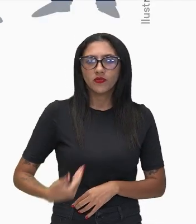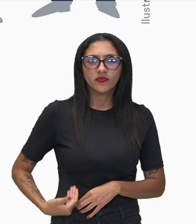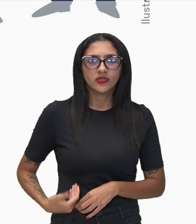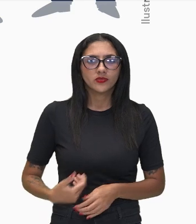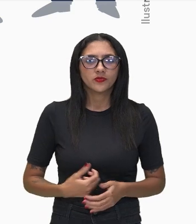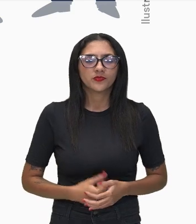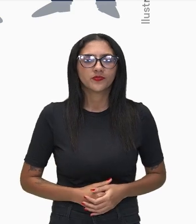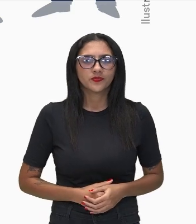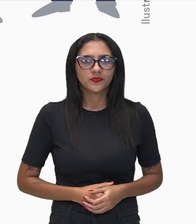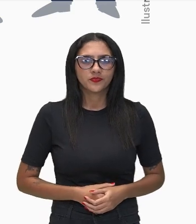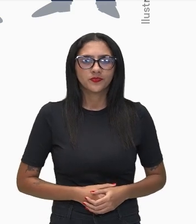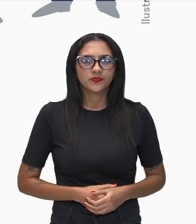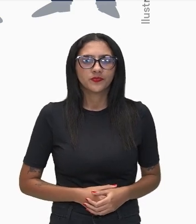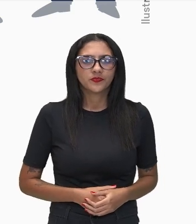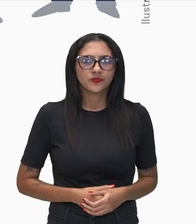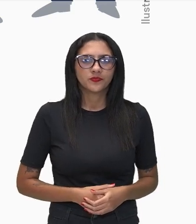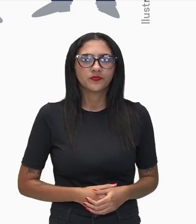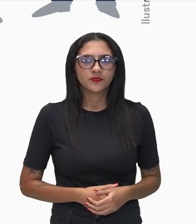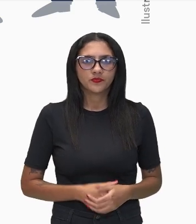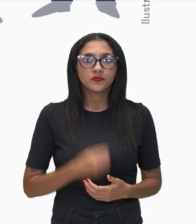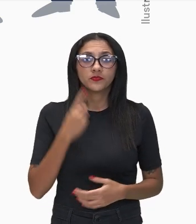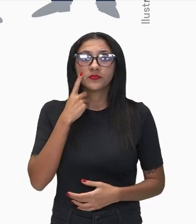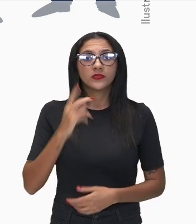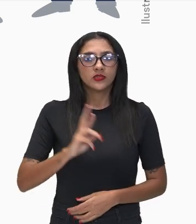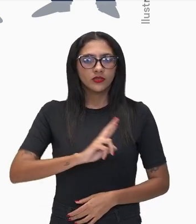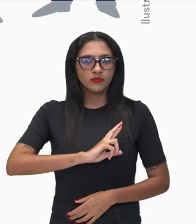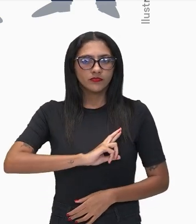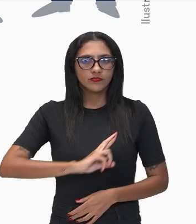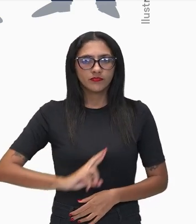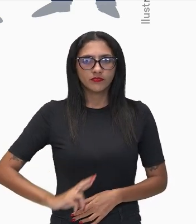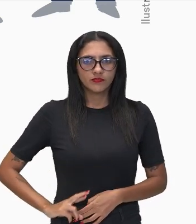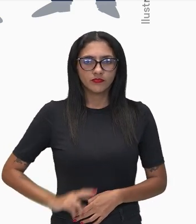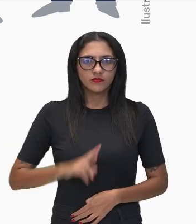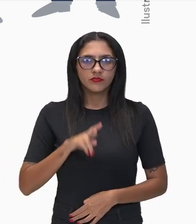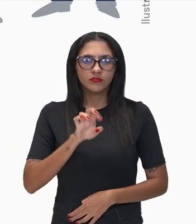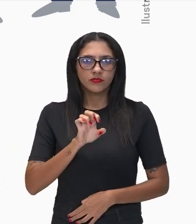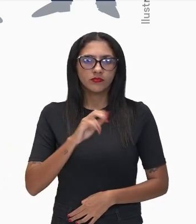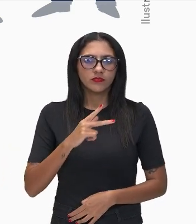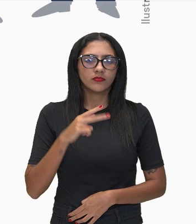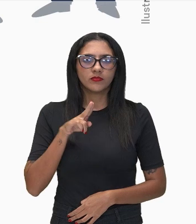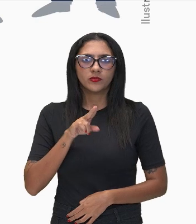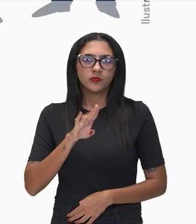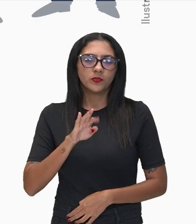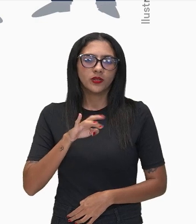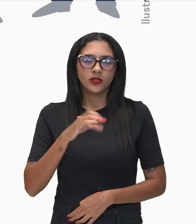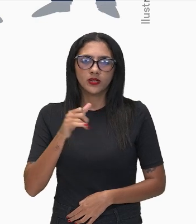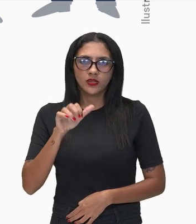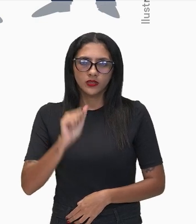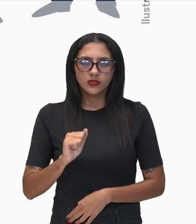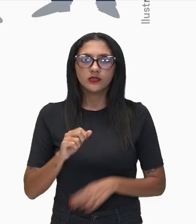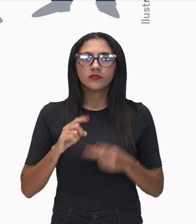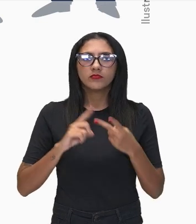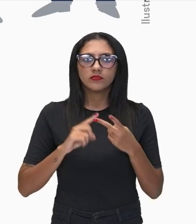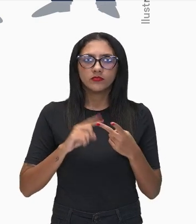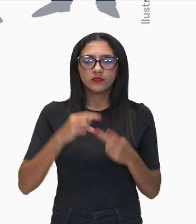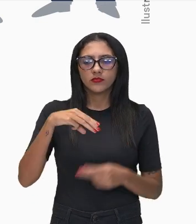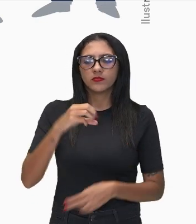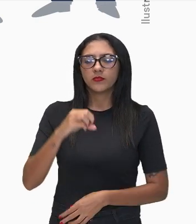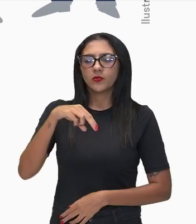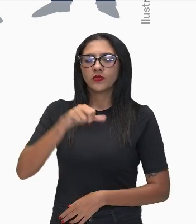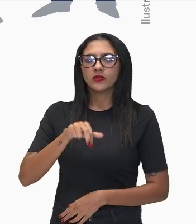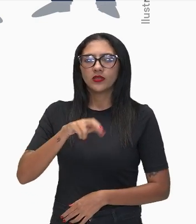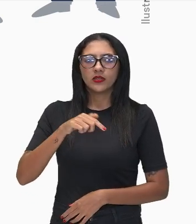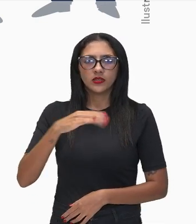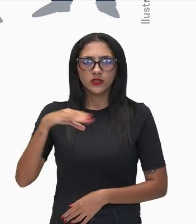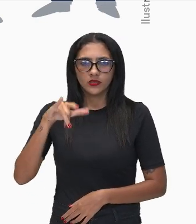As formas de governo que nós temos, as repúblicas e as monarquias. Então, a forma de governo, ela vai se